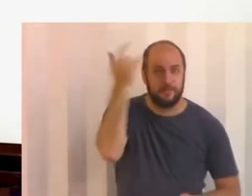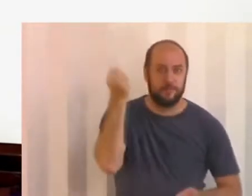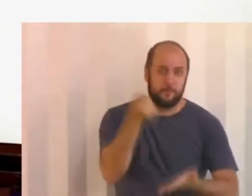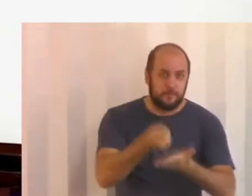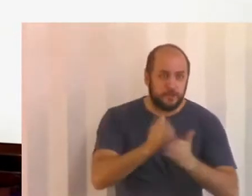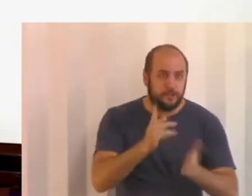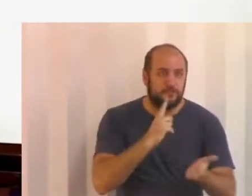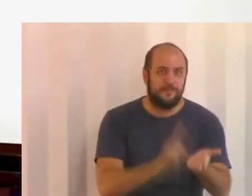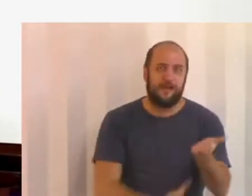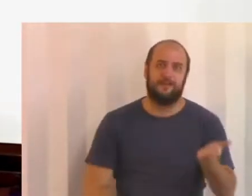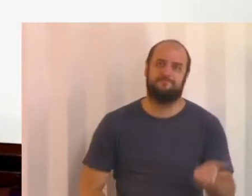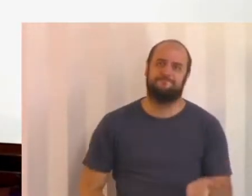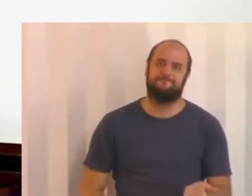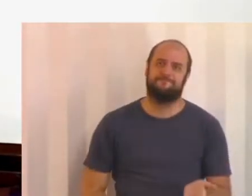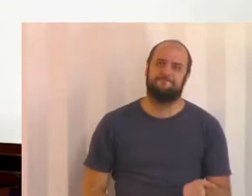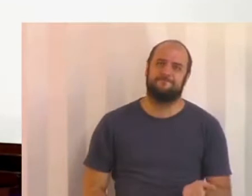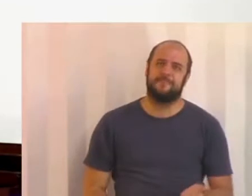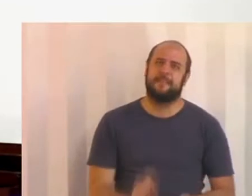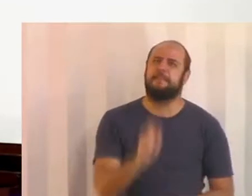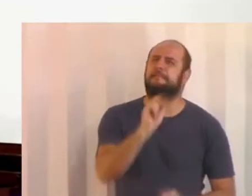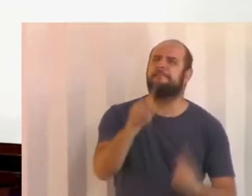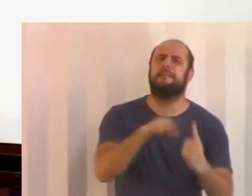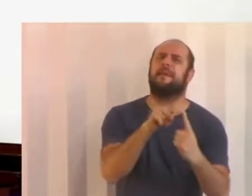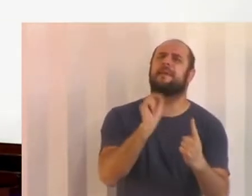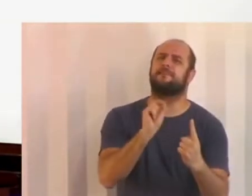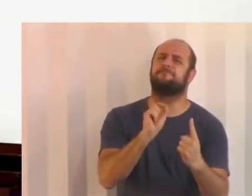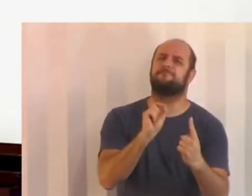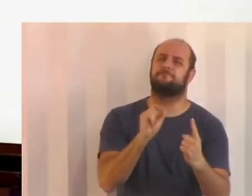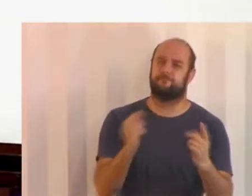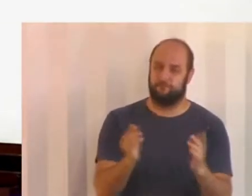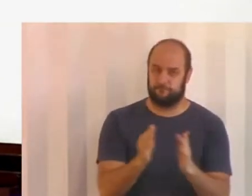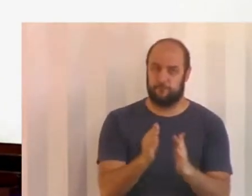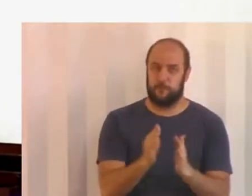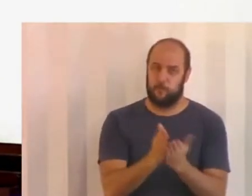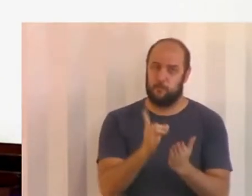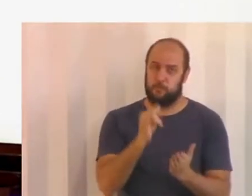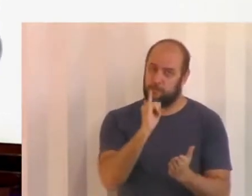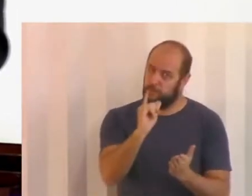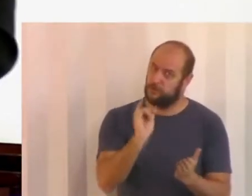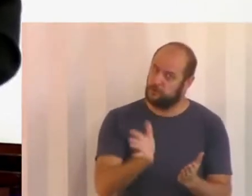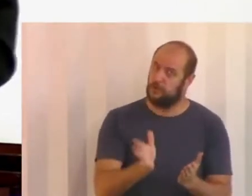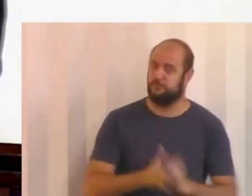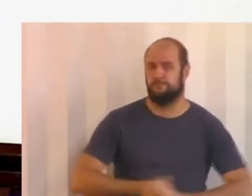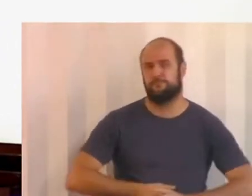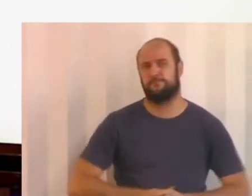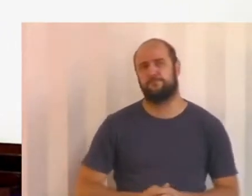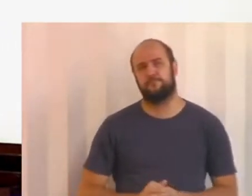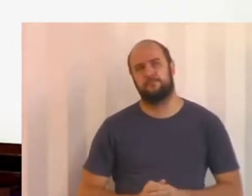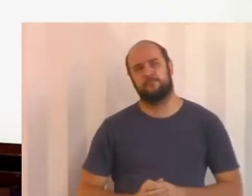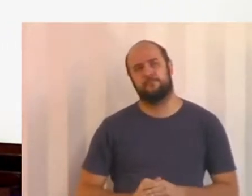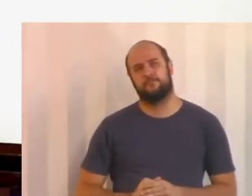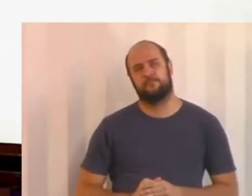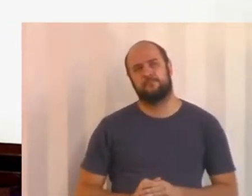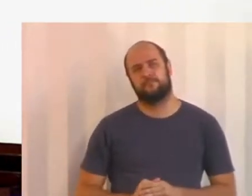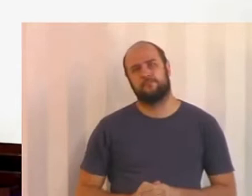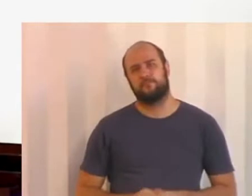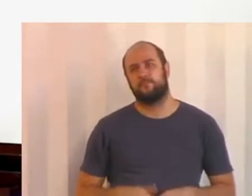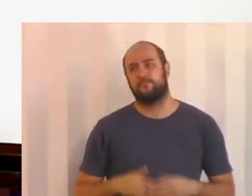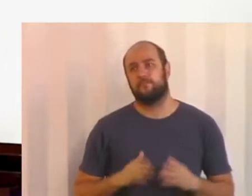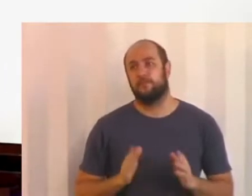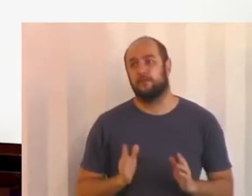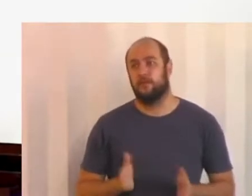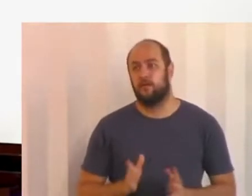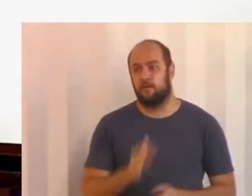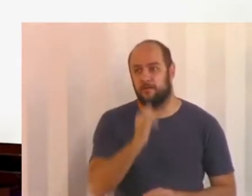comprou com o seu sangue. E que propósito é esse? A Escritura já revela para nós que propósito é esse. E agora Paulo